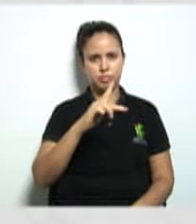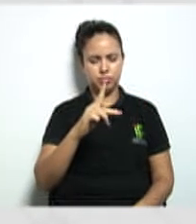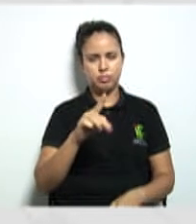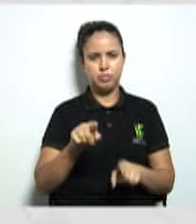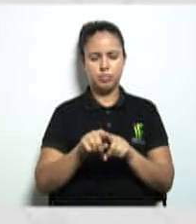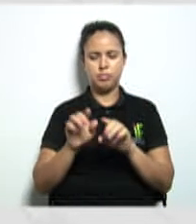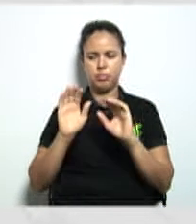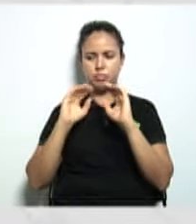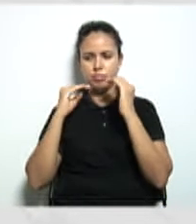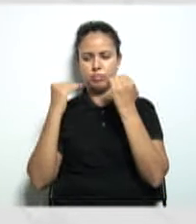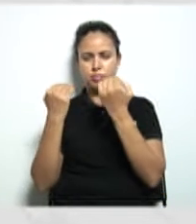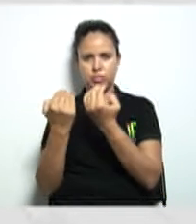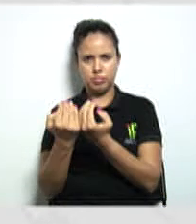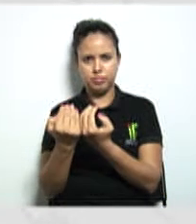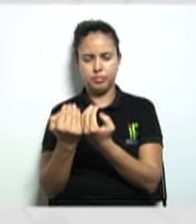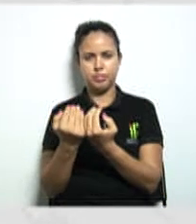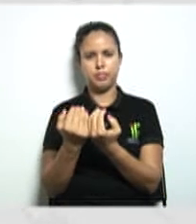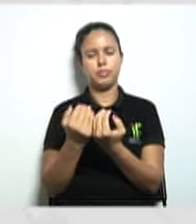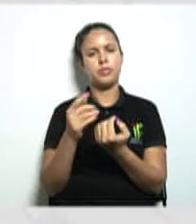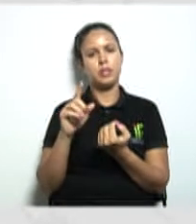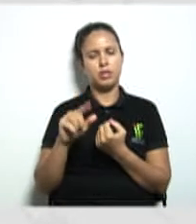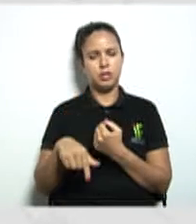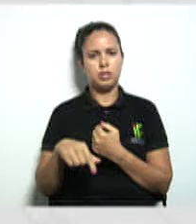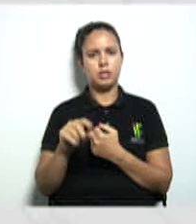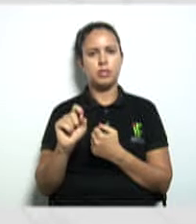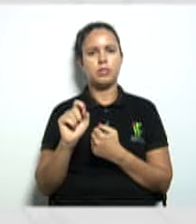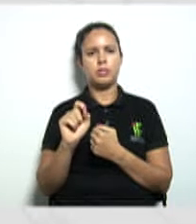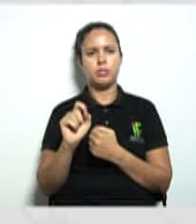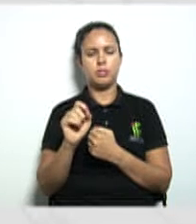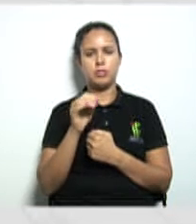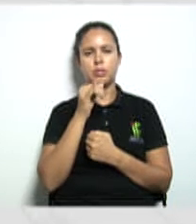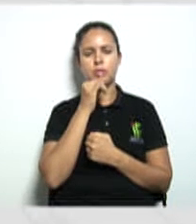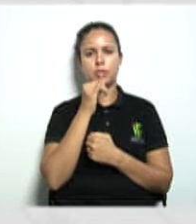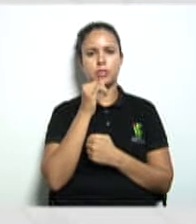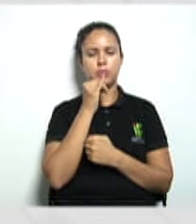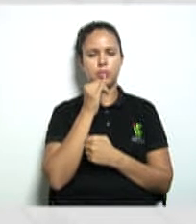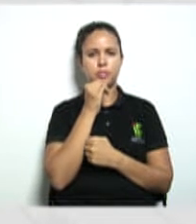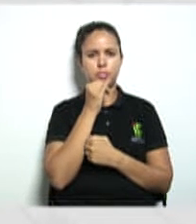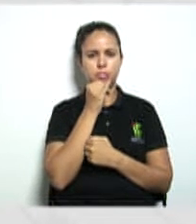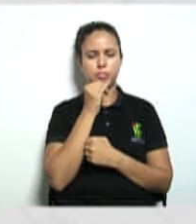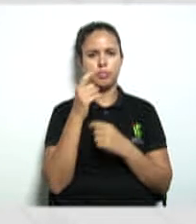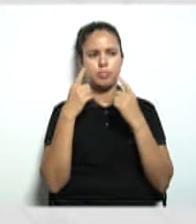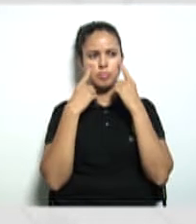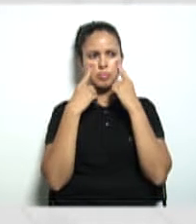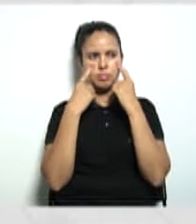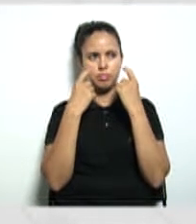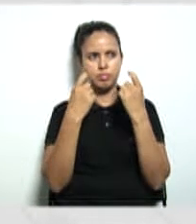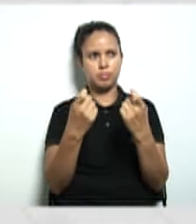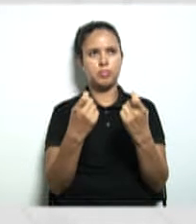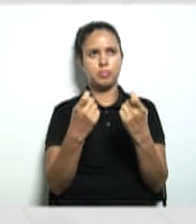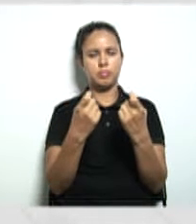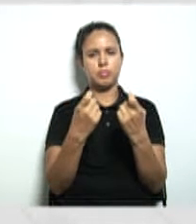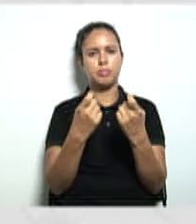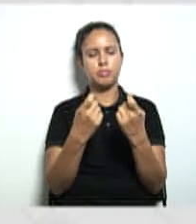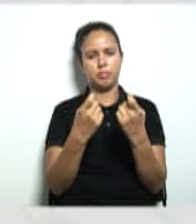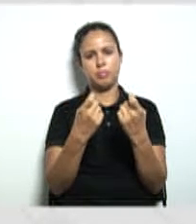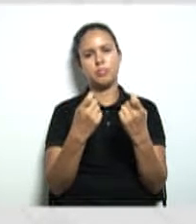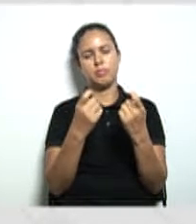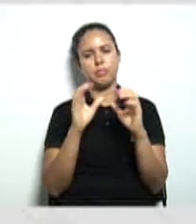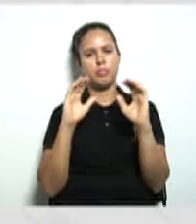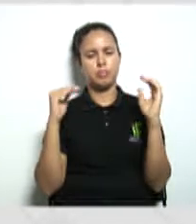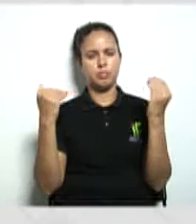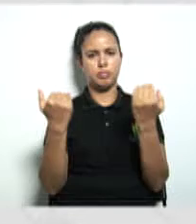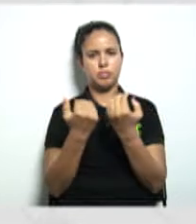criada. Um exemplo de aplicação do princípio, interesse pela comunidade, é o da reciclagem de